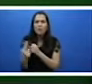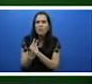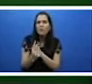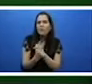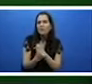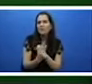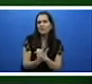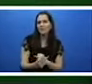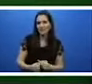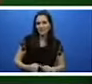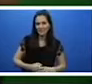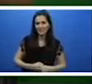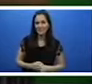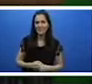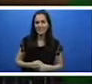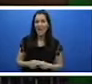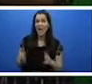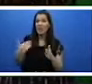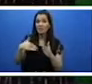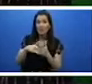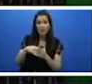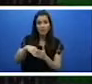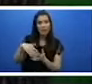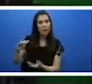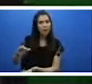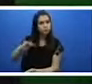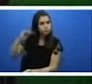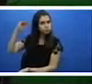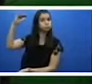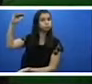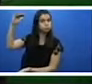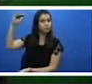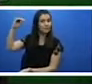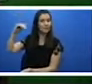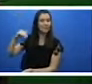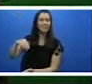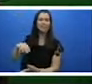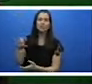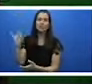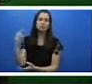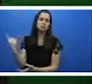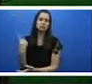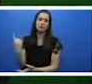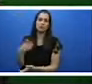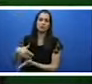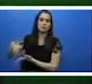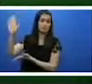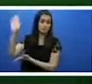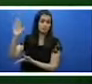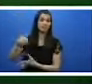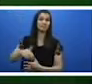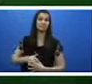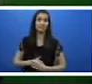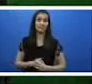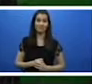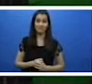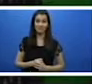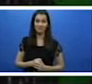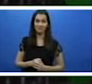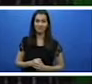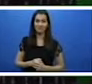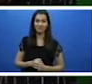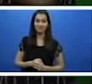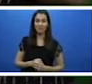nascimento, até estarem suficientemente grandes e independentes